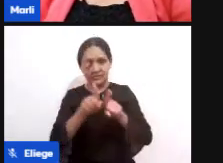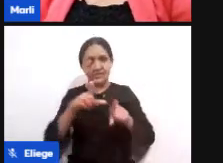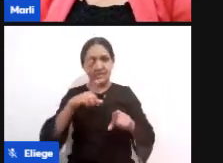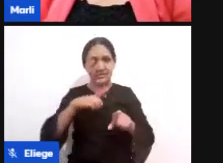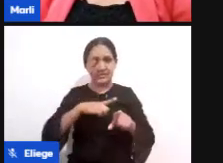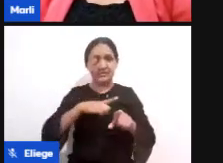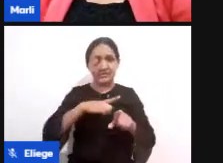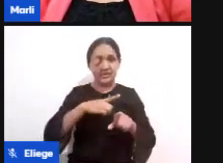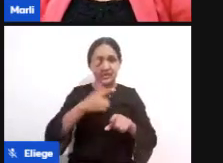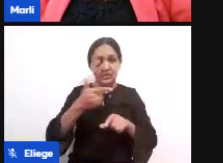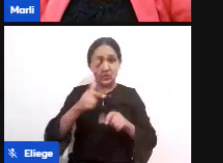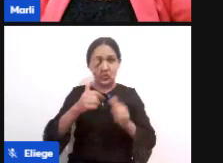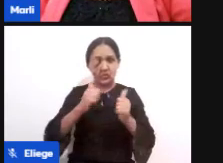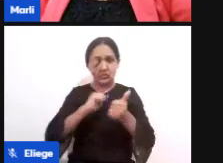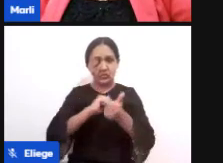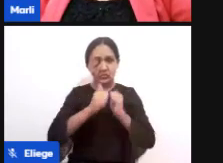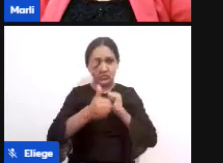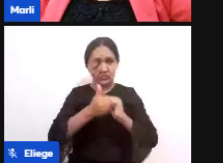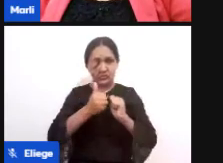respeito.